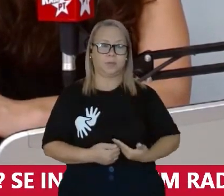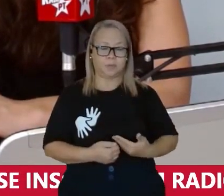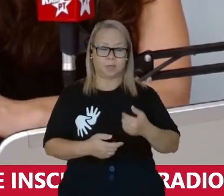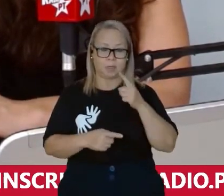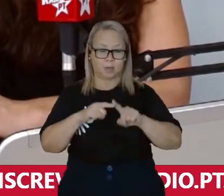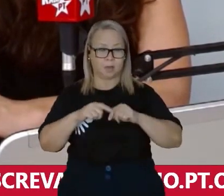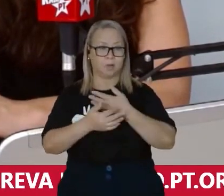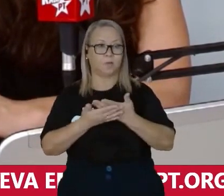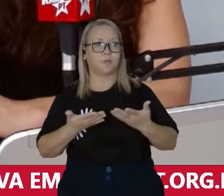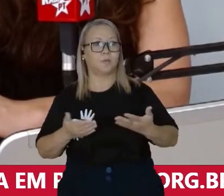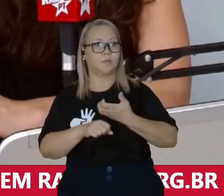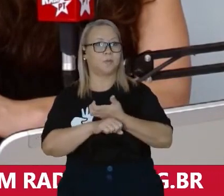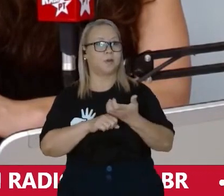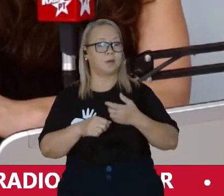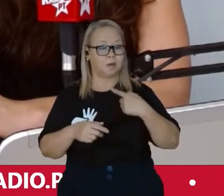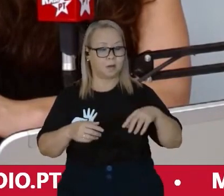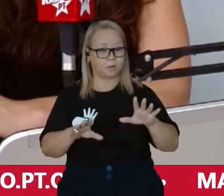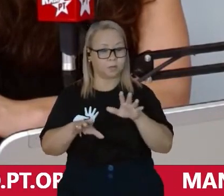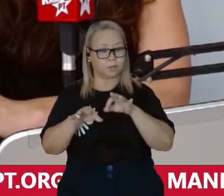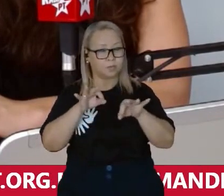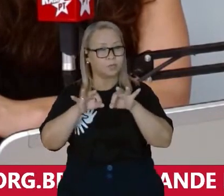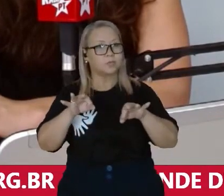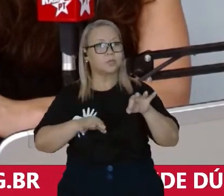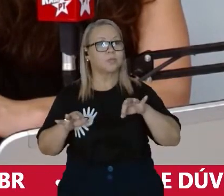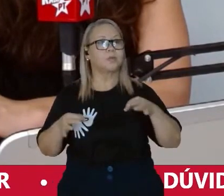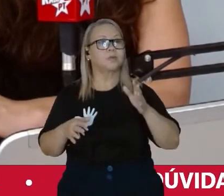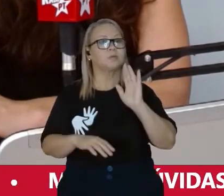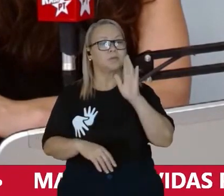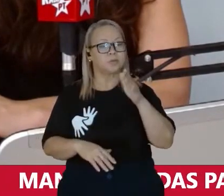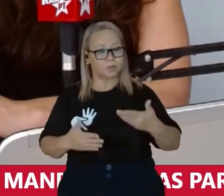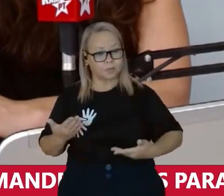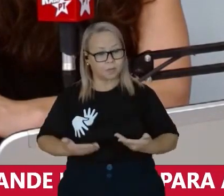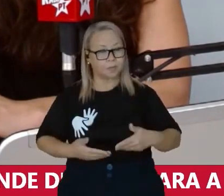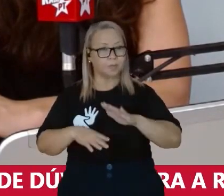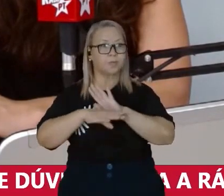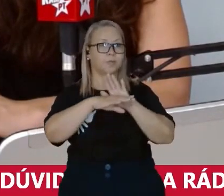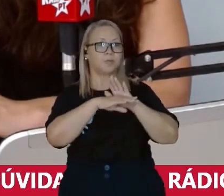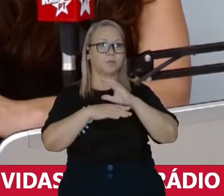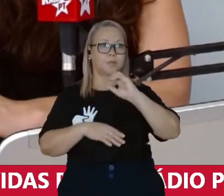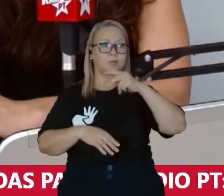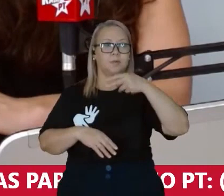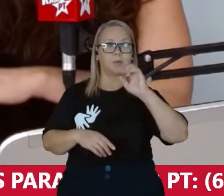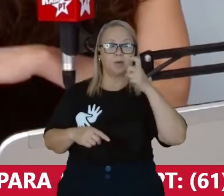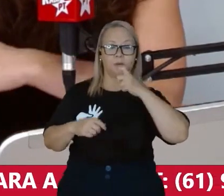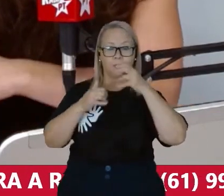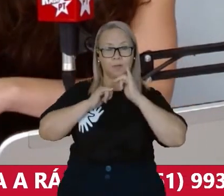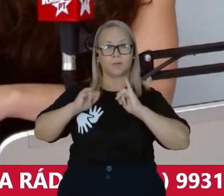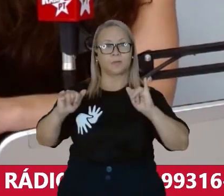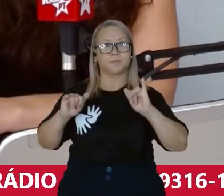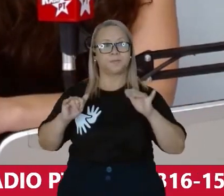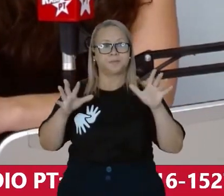organizou e catalogou durante a CPI da Covid já vai servir para a CPI das fake news. E na CPI das fake news vai